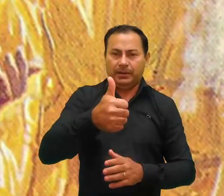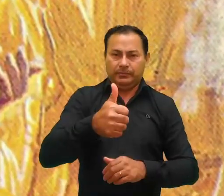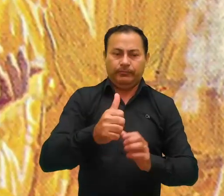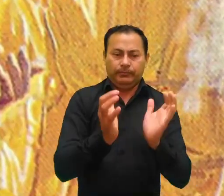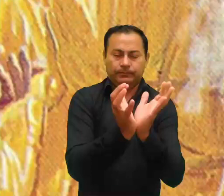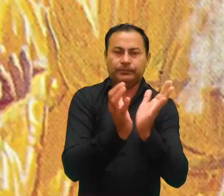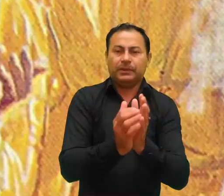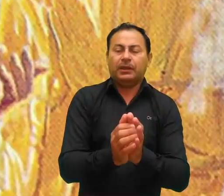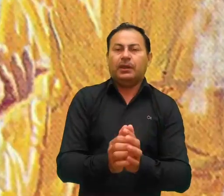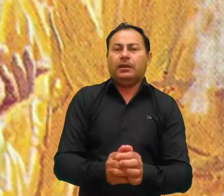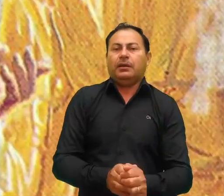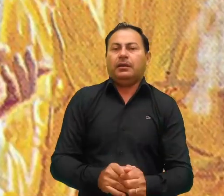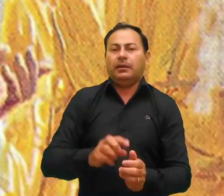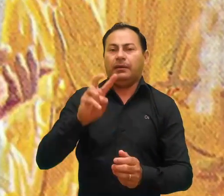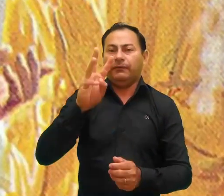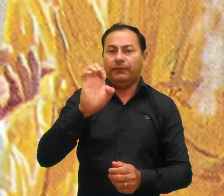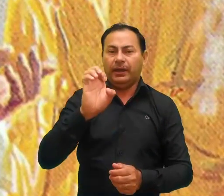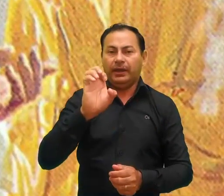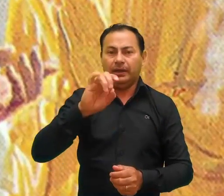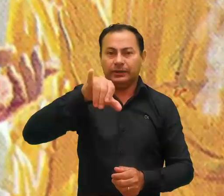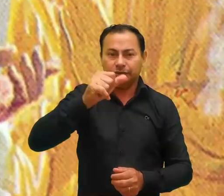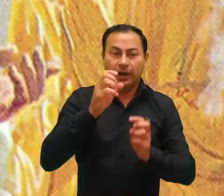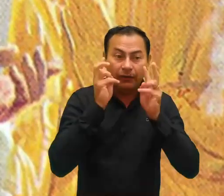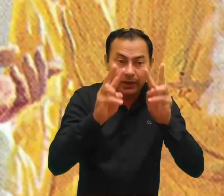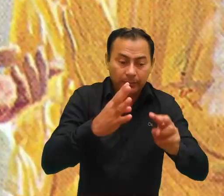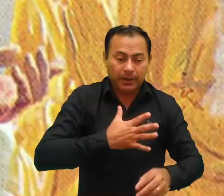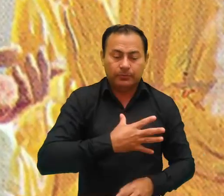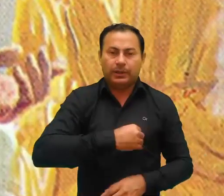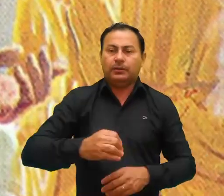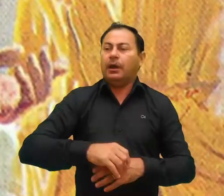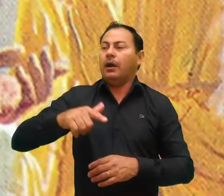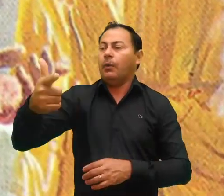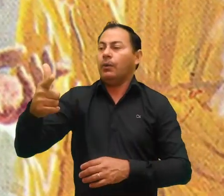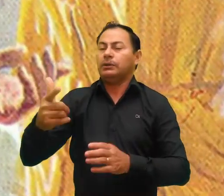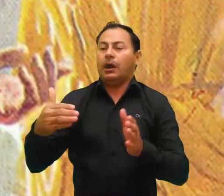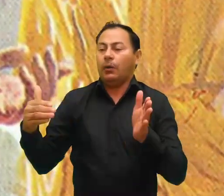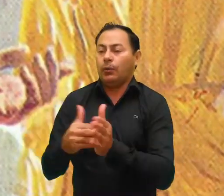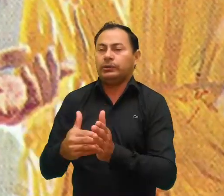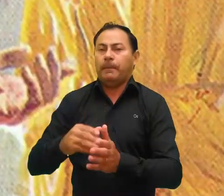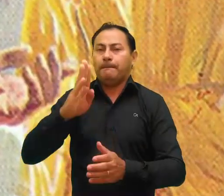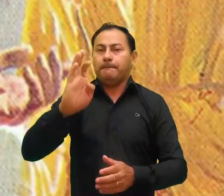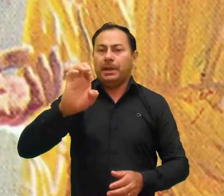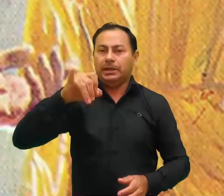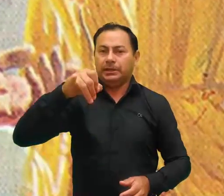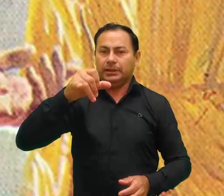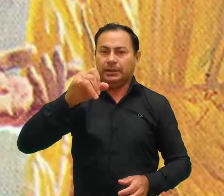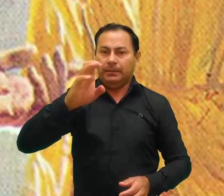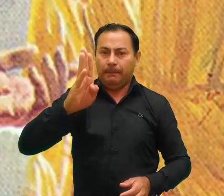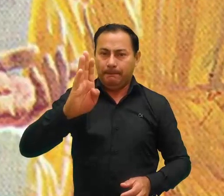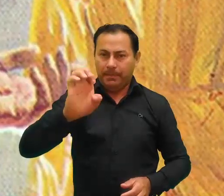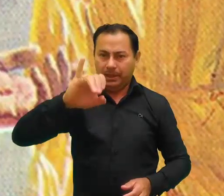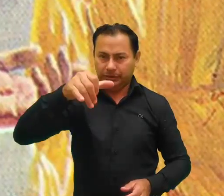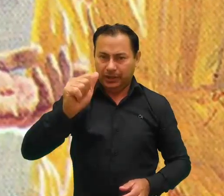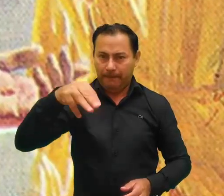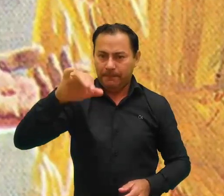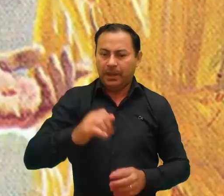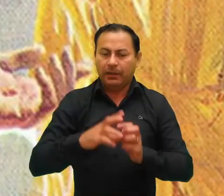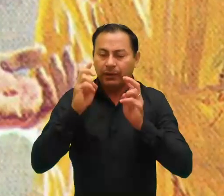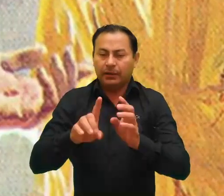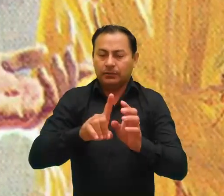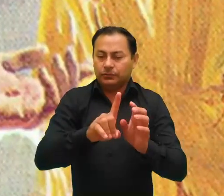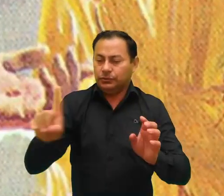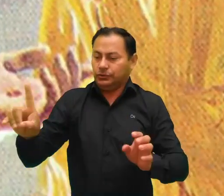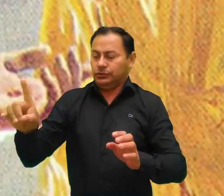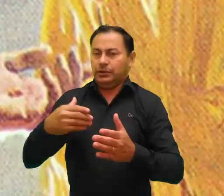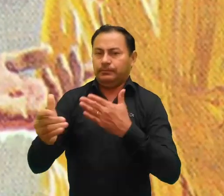significava, veja, meu filho. A última das 12 tribos era Benjamim, que significa o filho da minha mão direita.